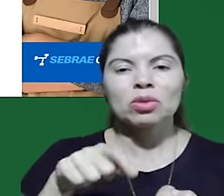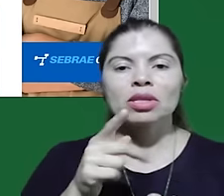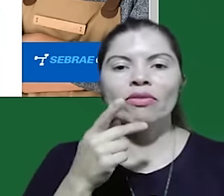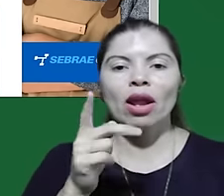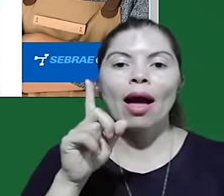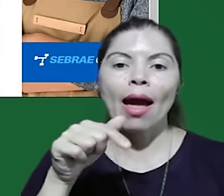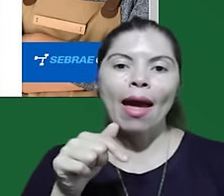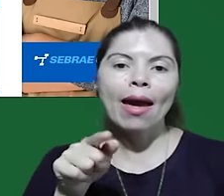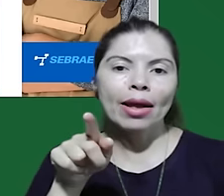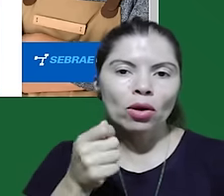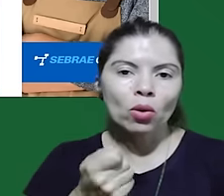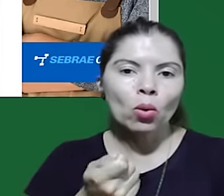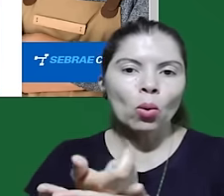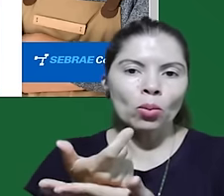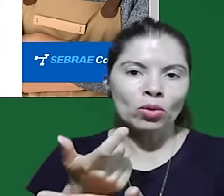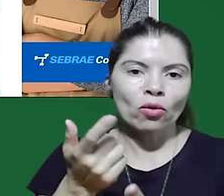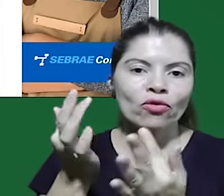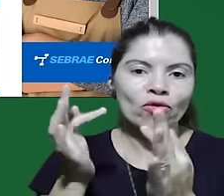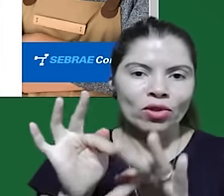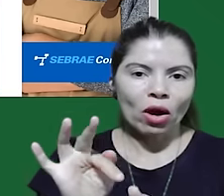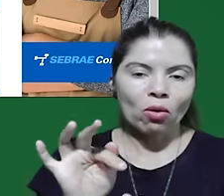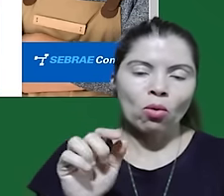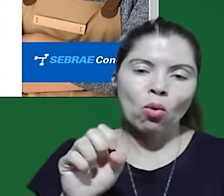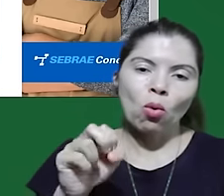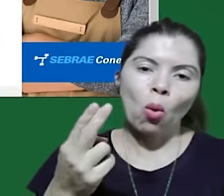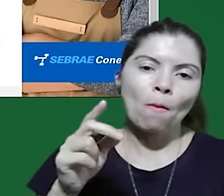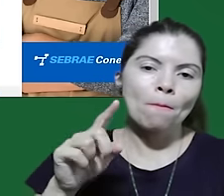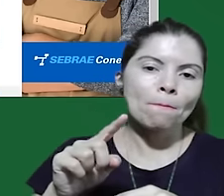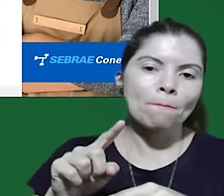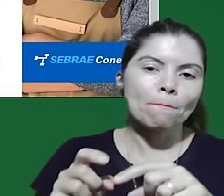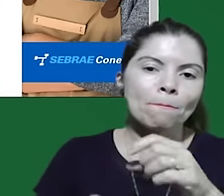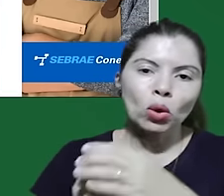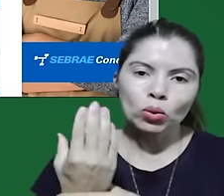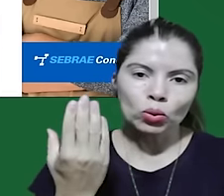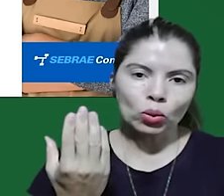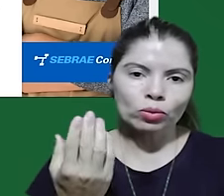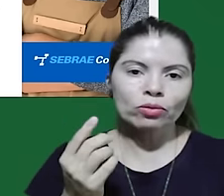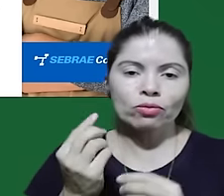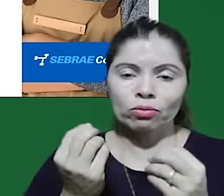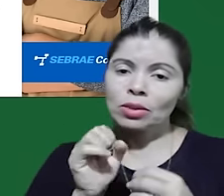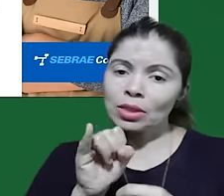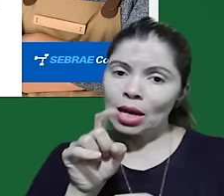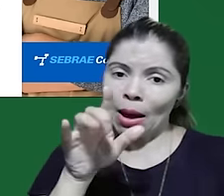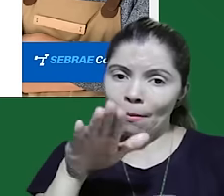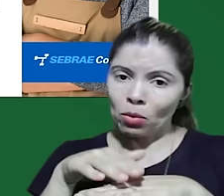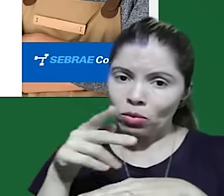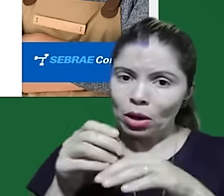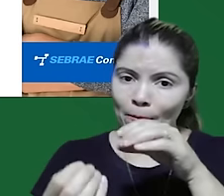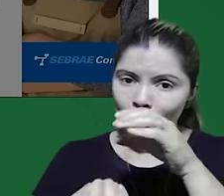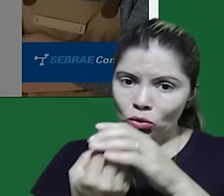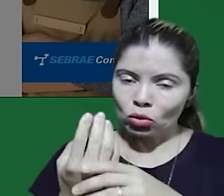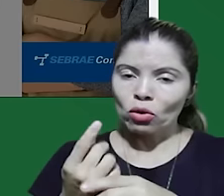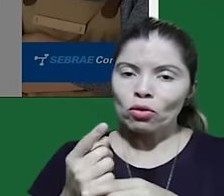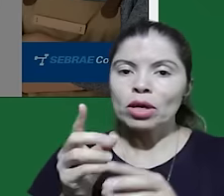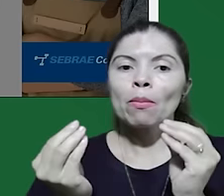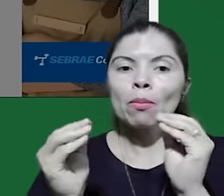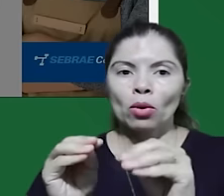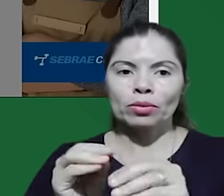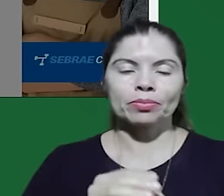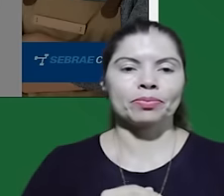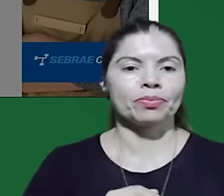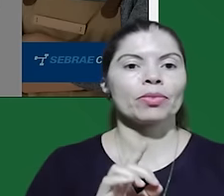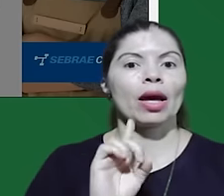ele é o consumidor final mas ele se ele é protal você vai acionar aqui legal feito isso a emissão do